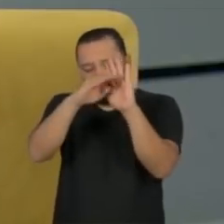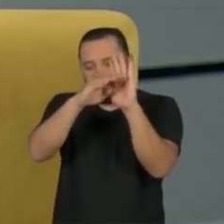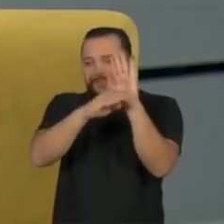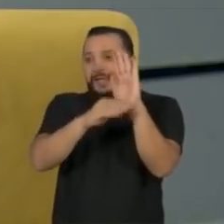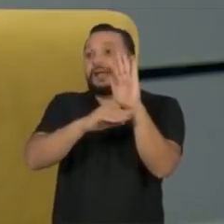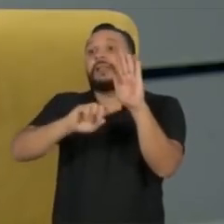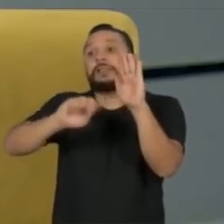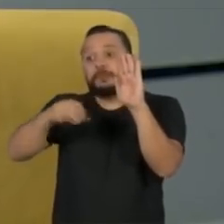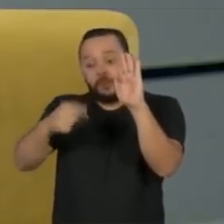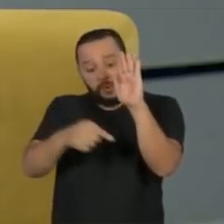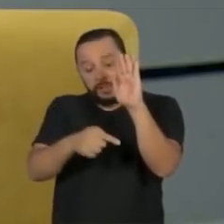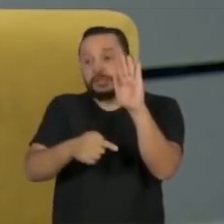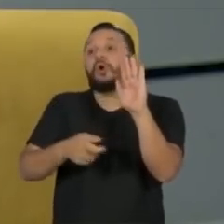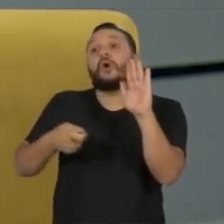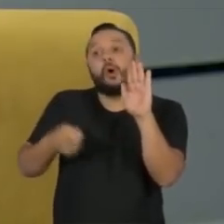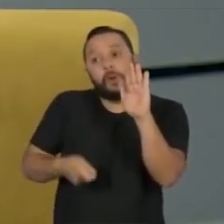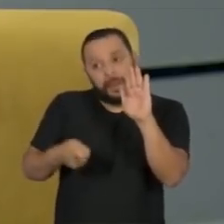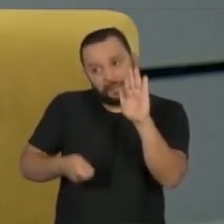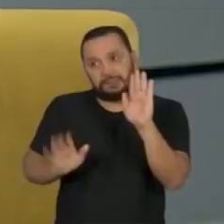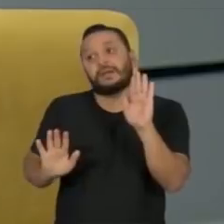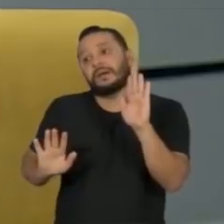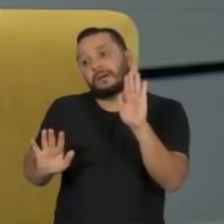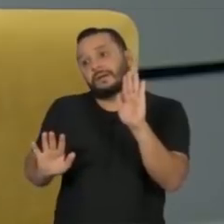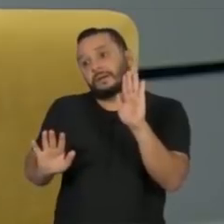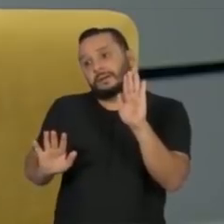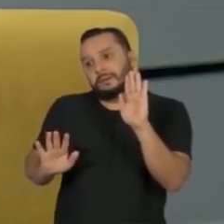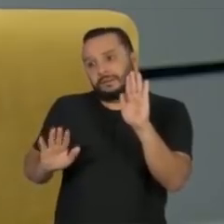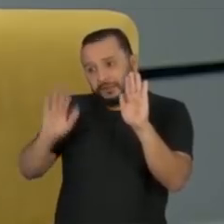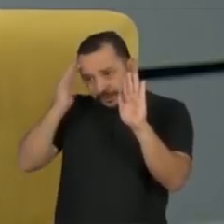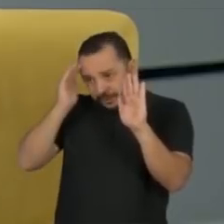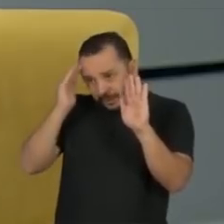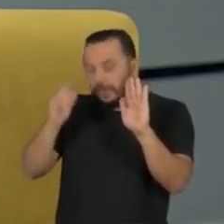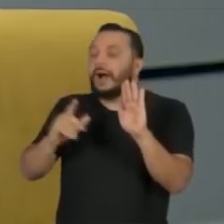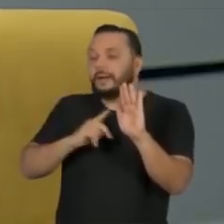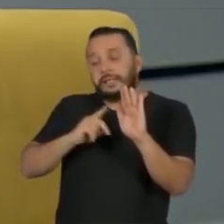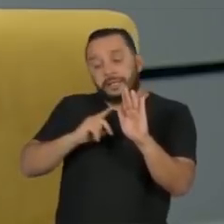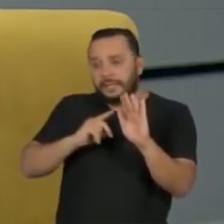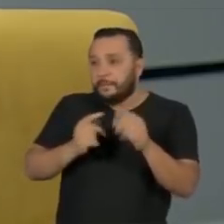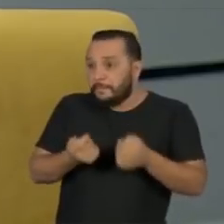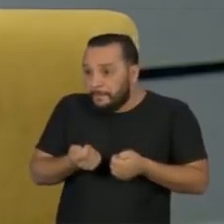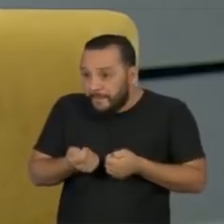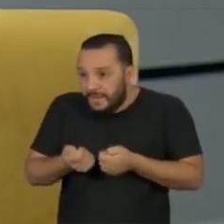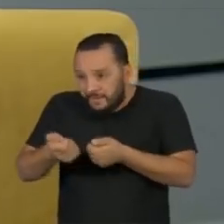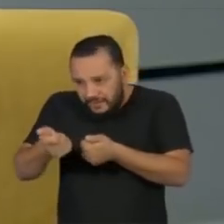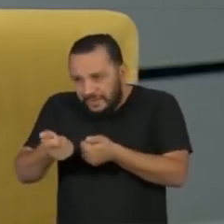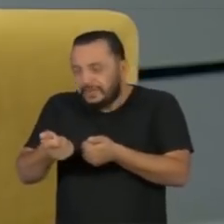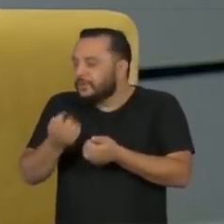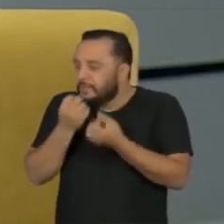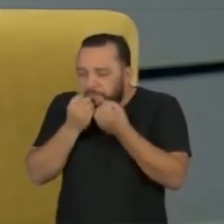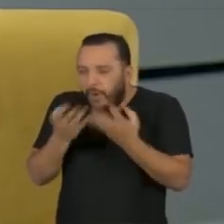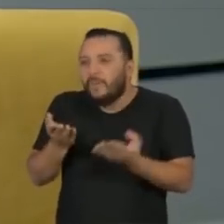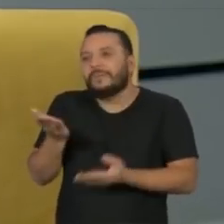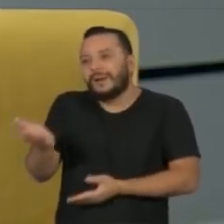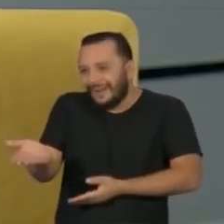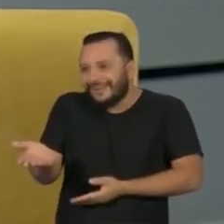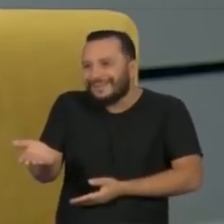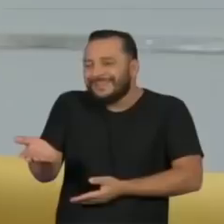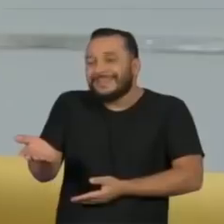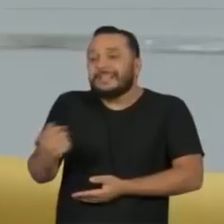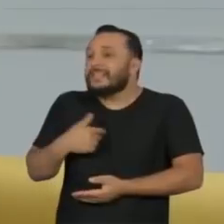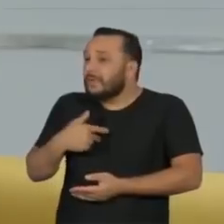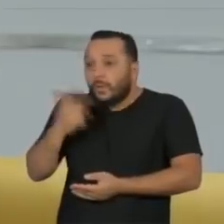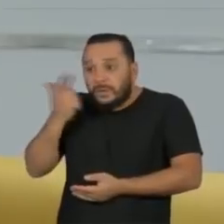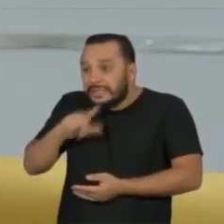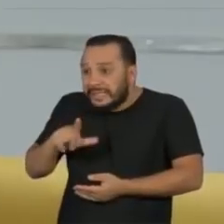para ele os benefícios de toda essa rotina. E o que não deu certo, aí eu vou tentar arrumar. Ok, Fabiana, muito obrigada